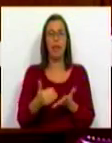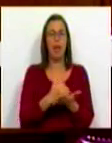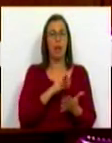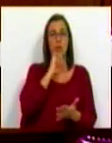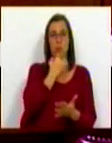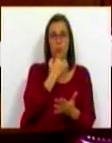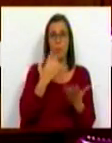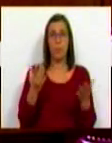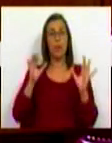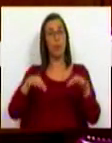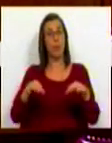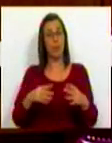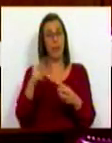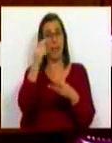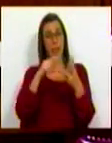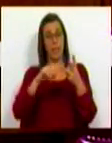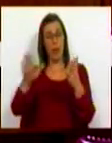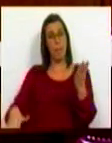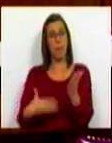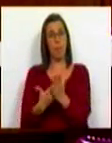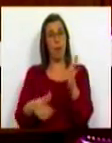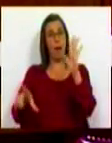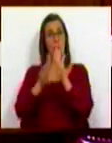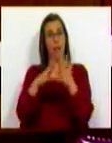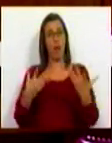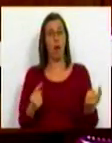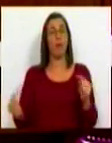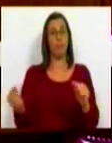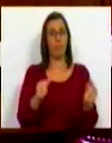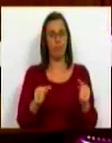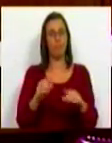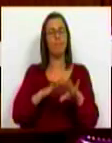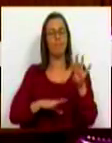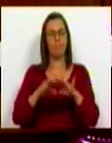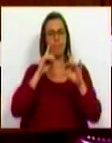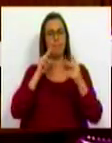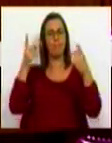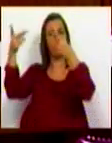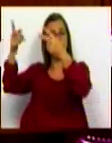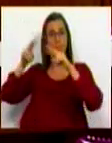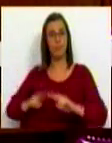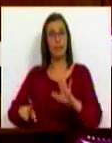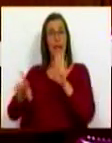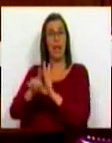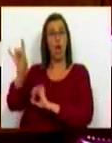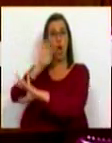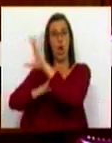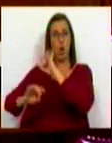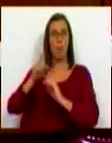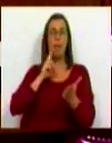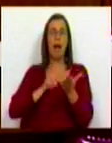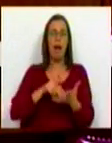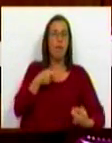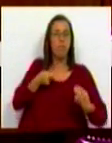dados. Finalmente, a terceira proposta de lei que hoje discute procede à transposição da legislação europeia para a realidade